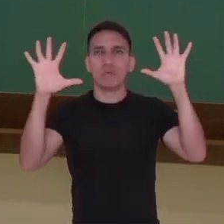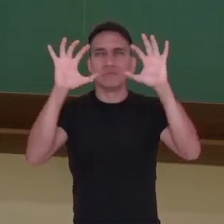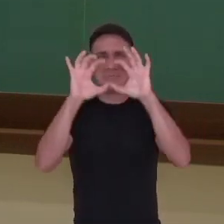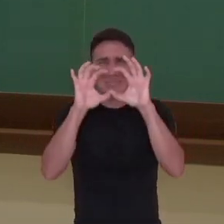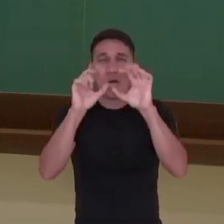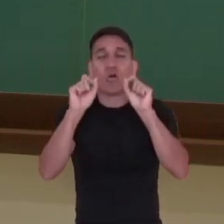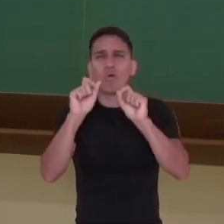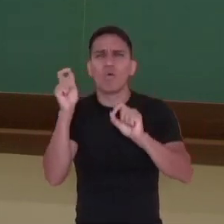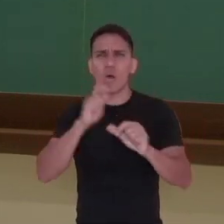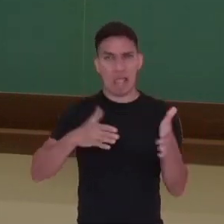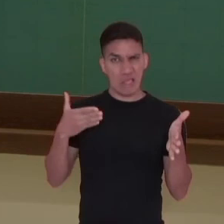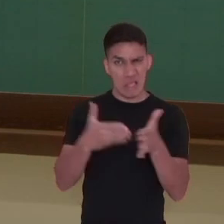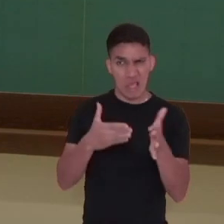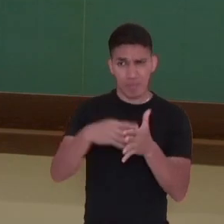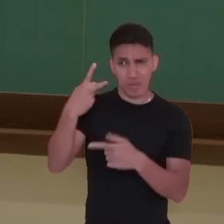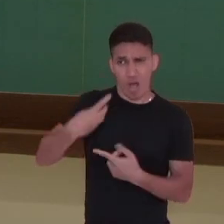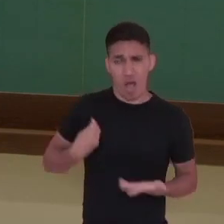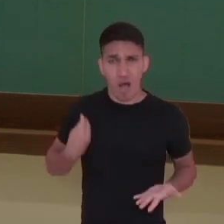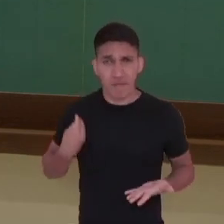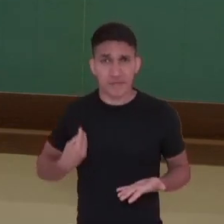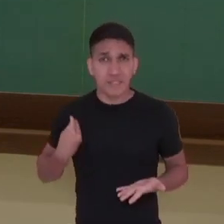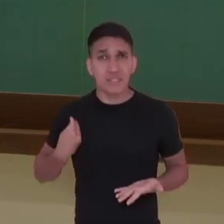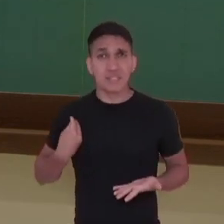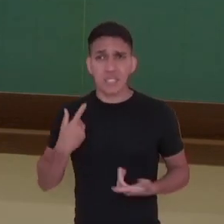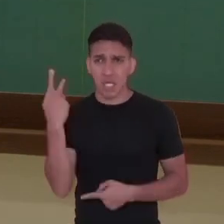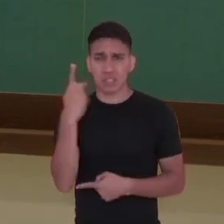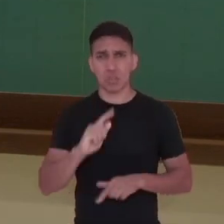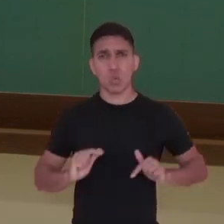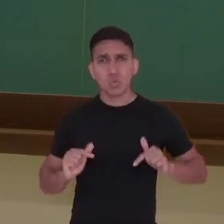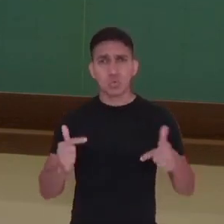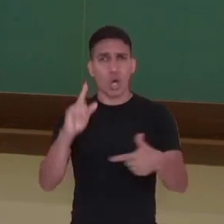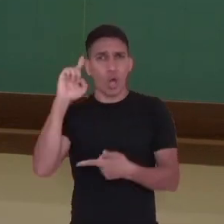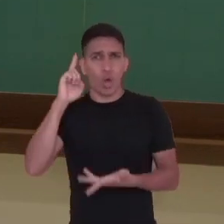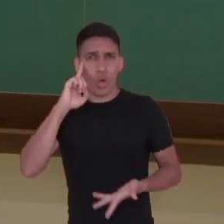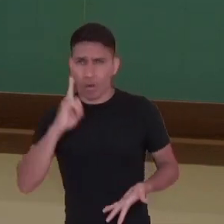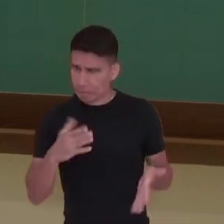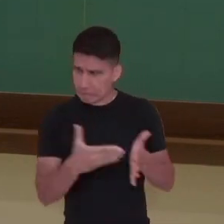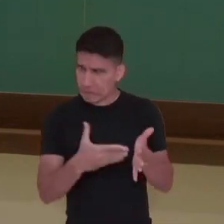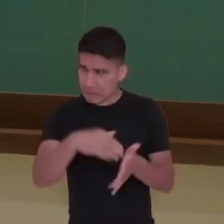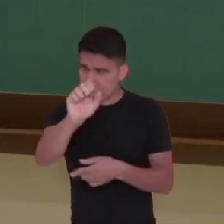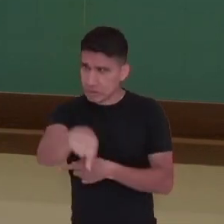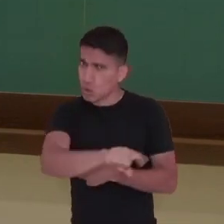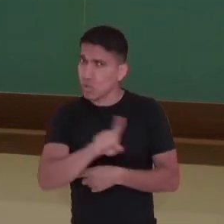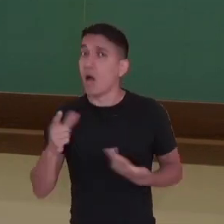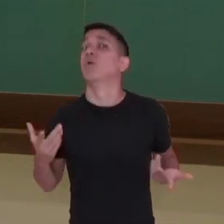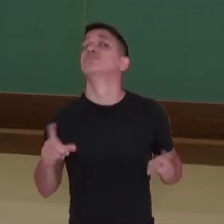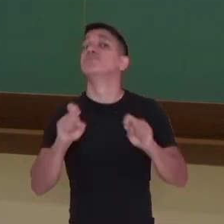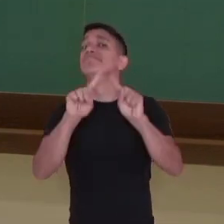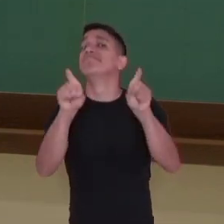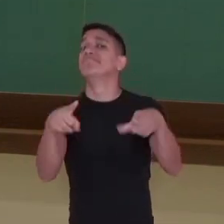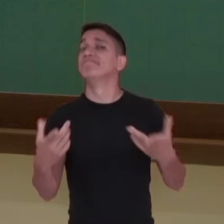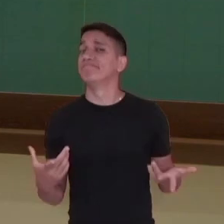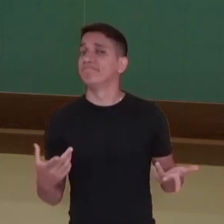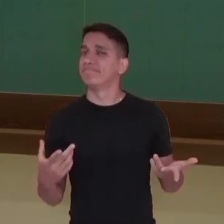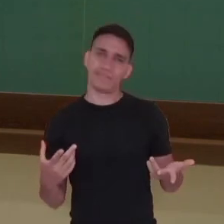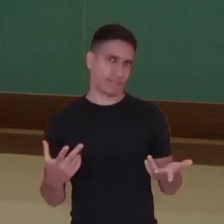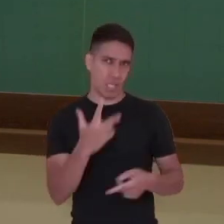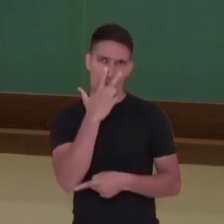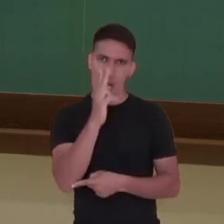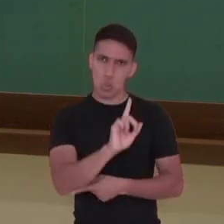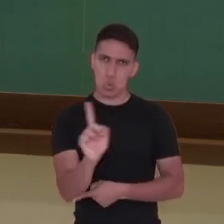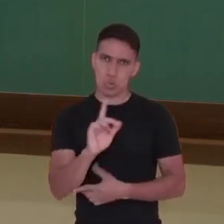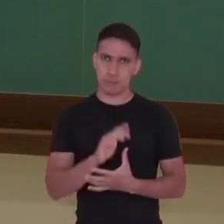vai limitar a sua vida, as suas ações diárias? Sim ou não? Acho